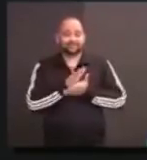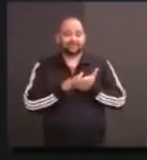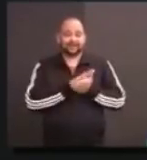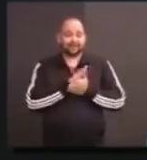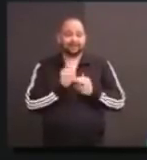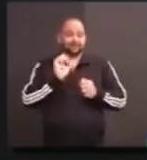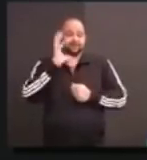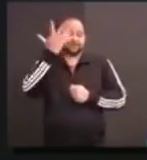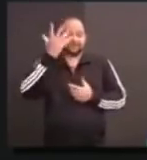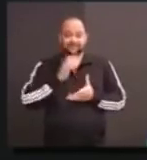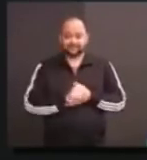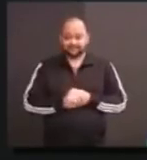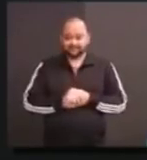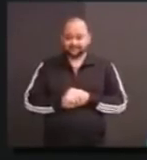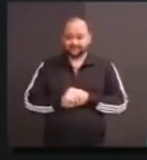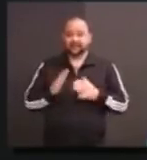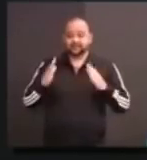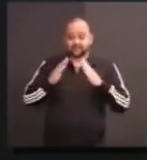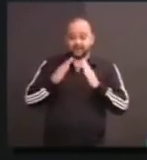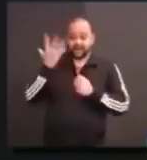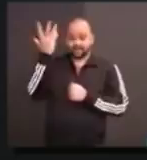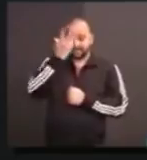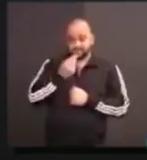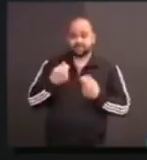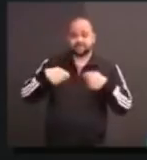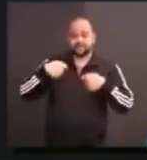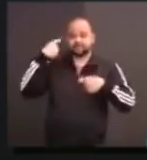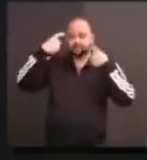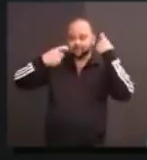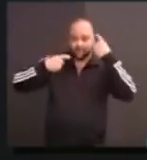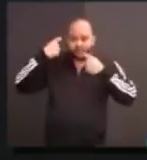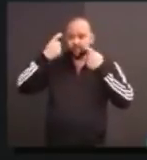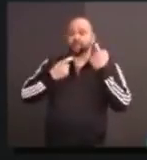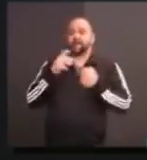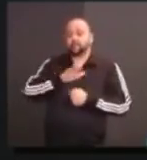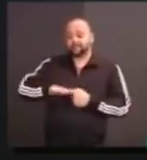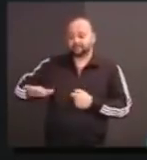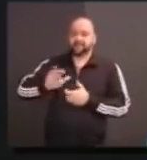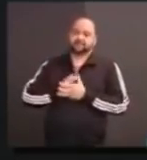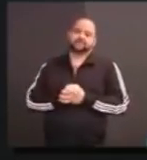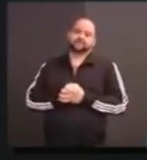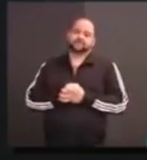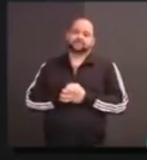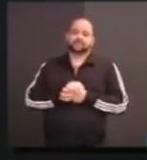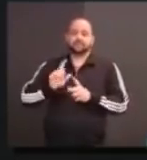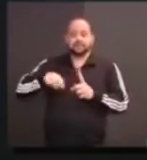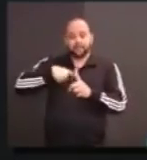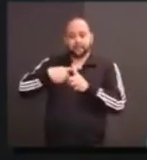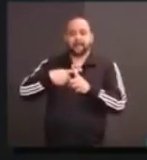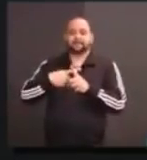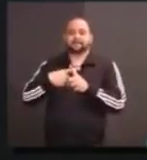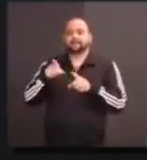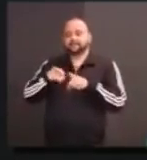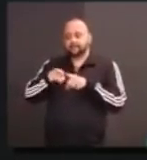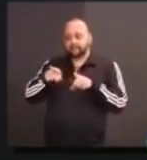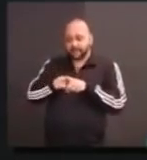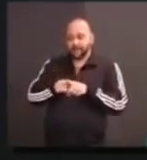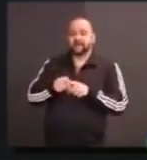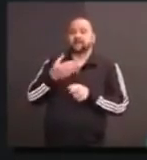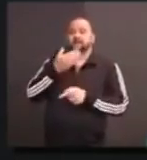Os centros precisavam se preocupar com a evangelização da criança, e mais, os pais